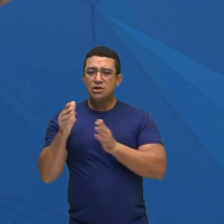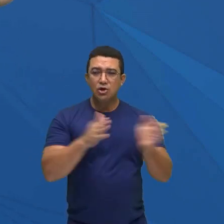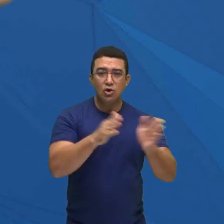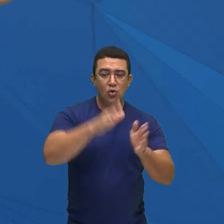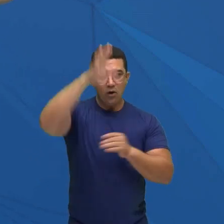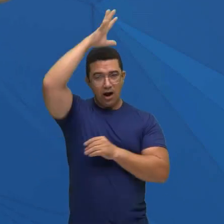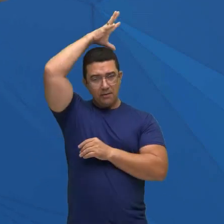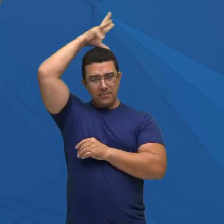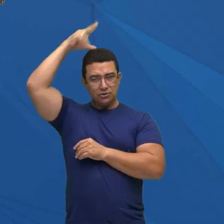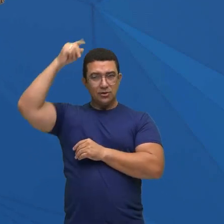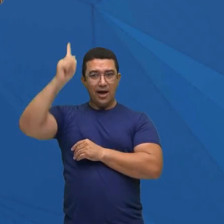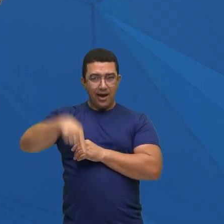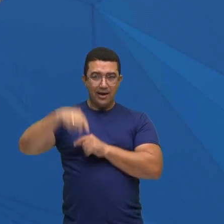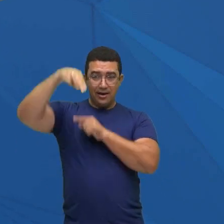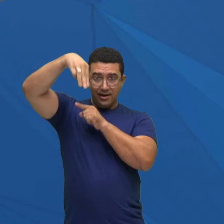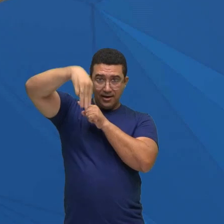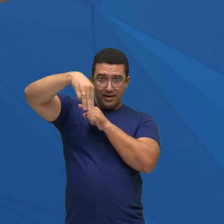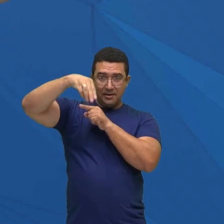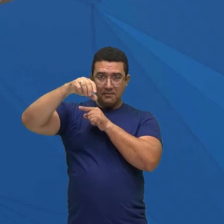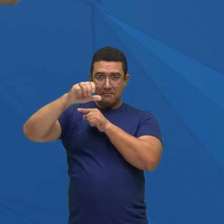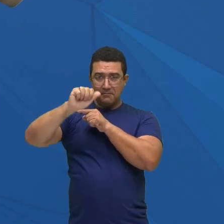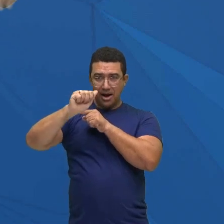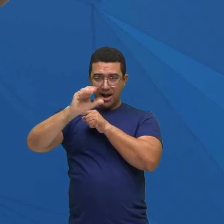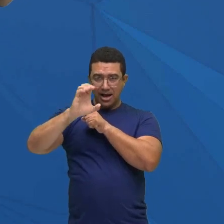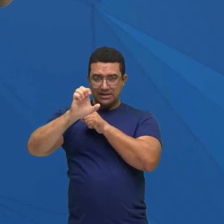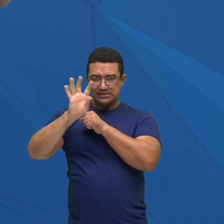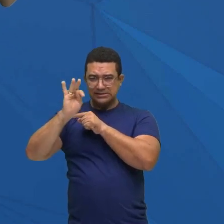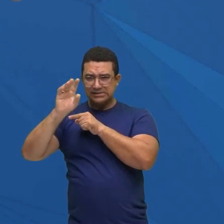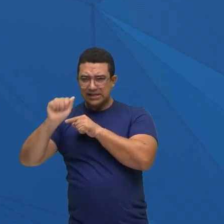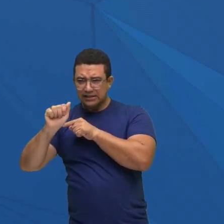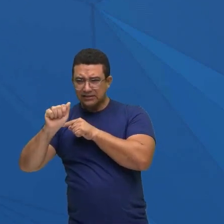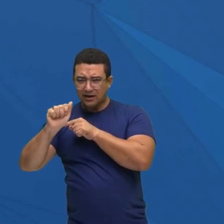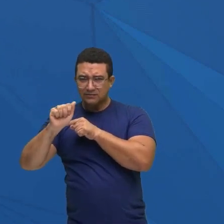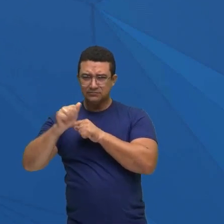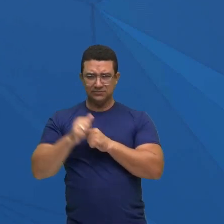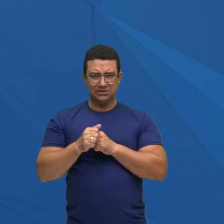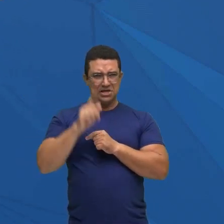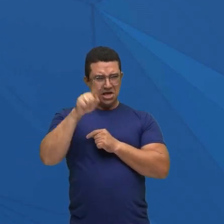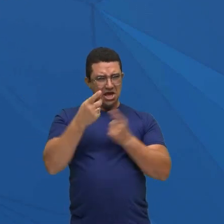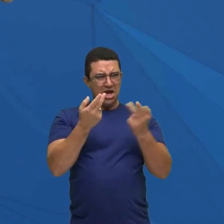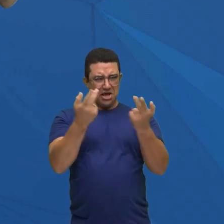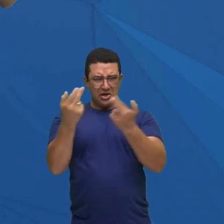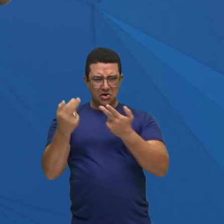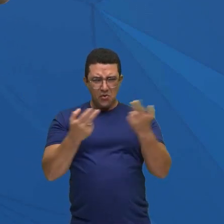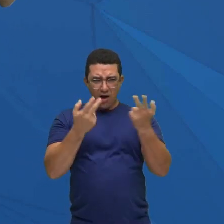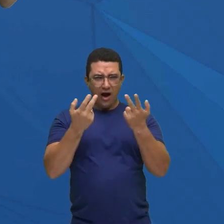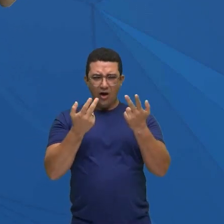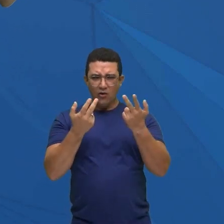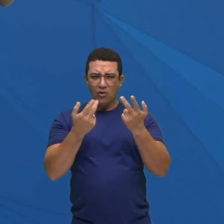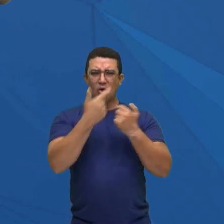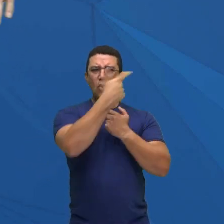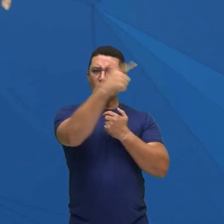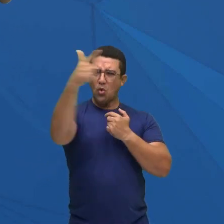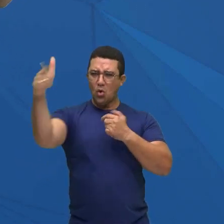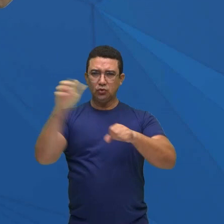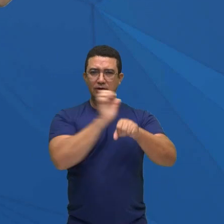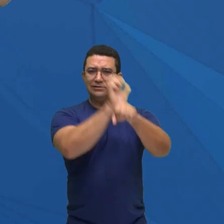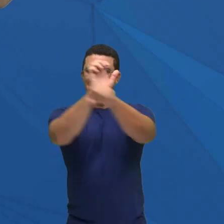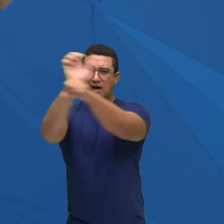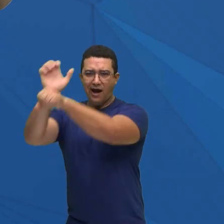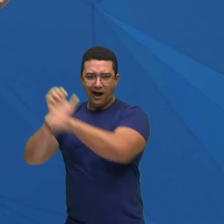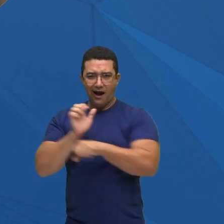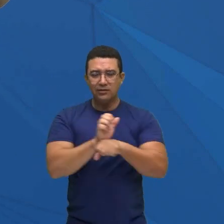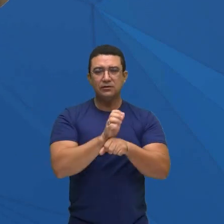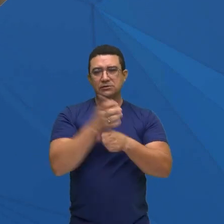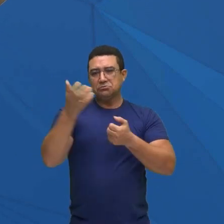maceta, ela tá ali com o mesmo significado ou presente, né, na fala de outros estados, né, como por